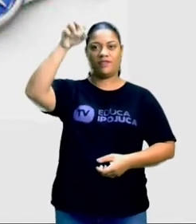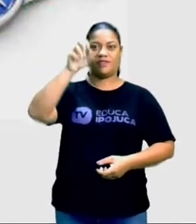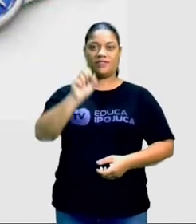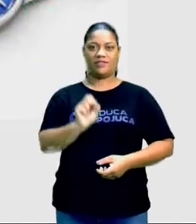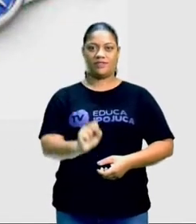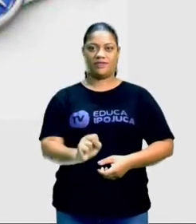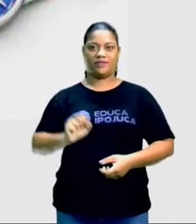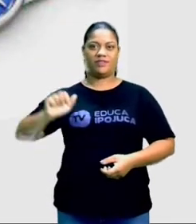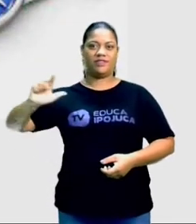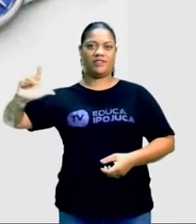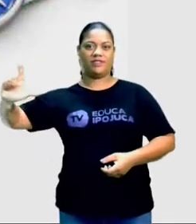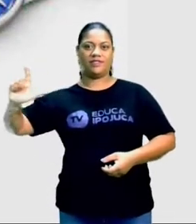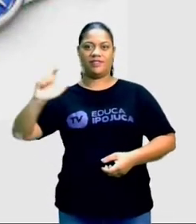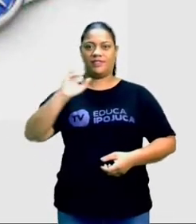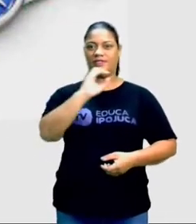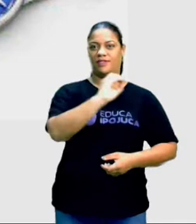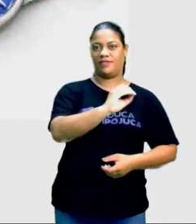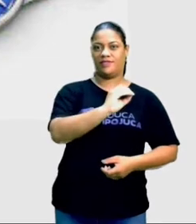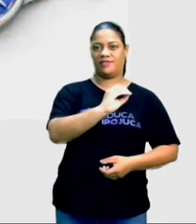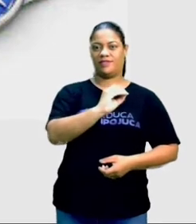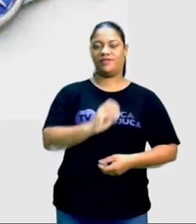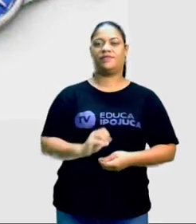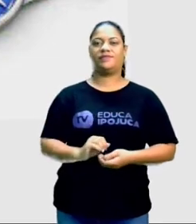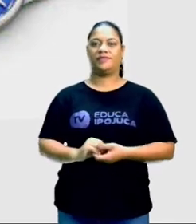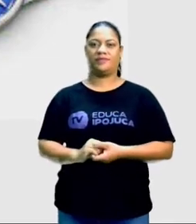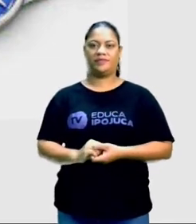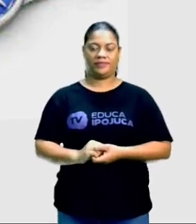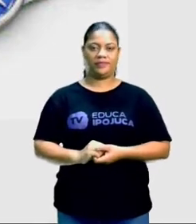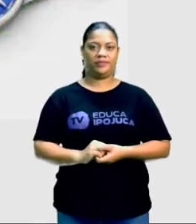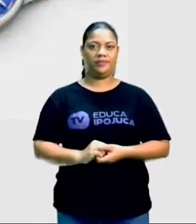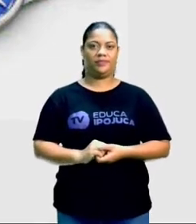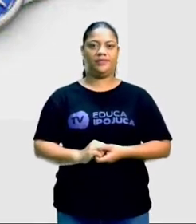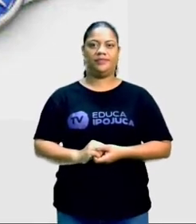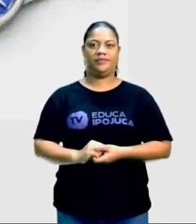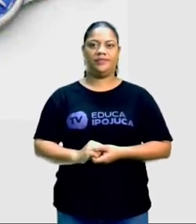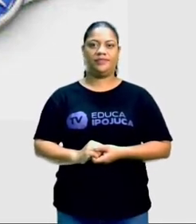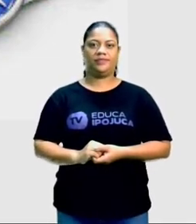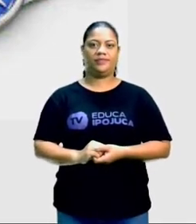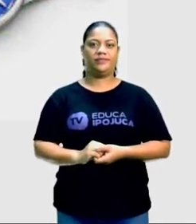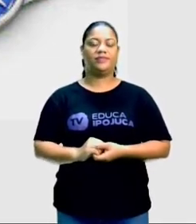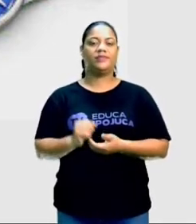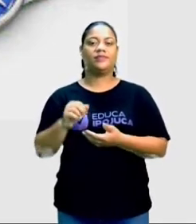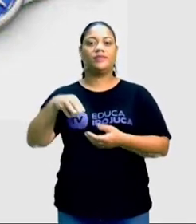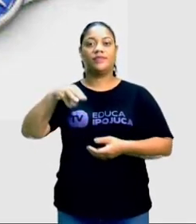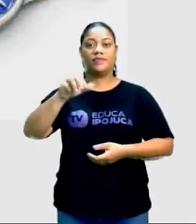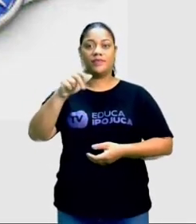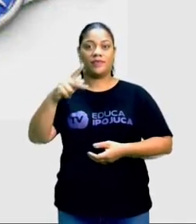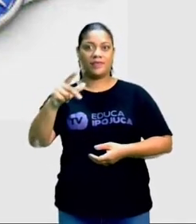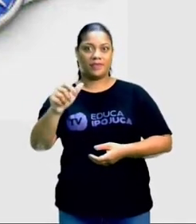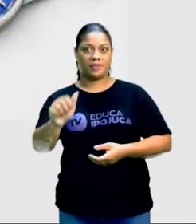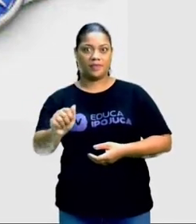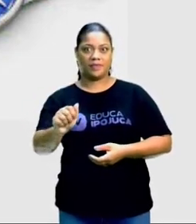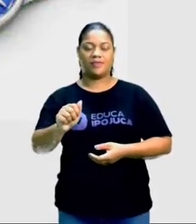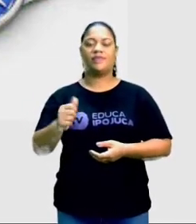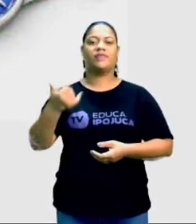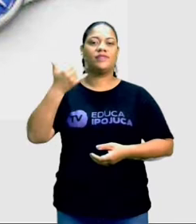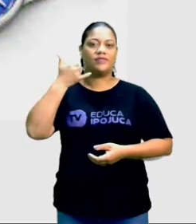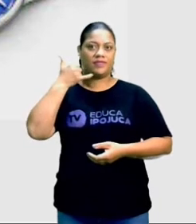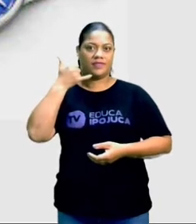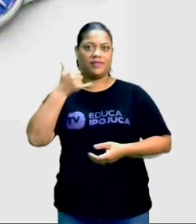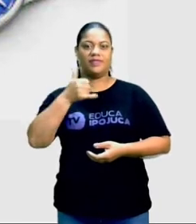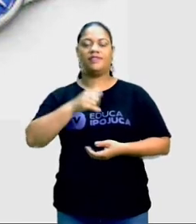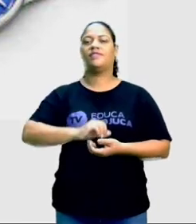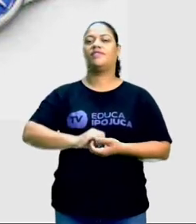sul, leste, oeste. E aqui eu trago essa configuração tanto do mapa, hoje da configuração do celular,